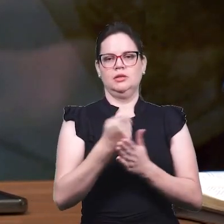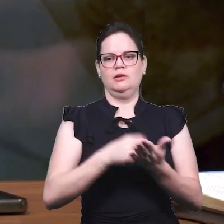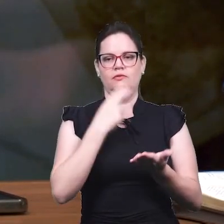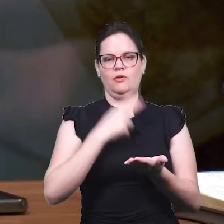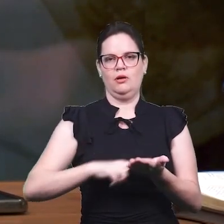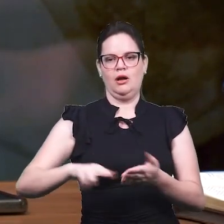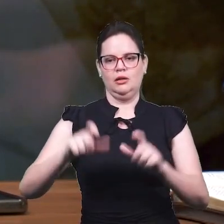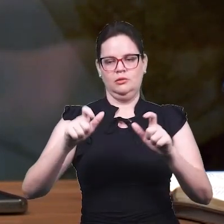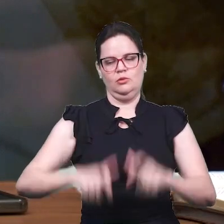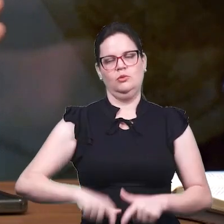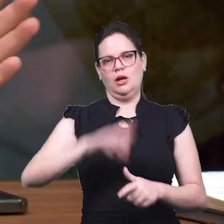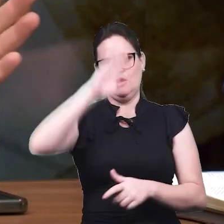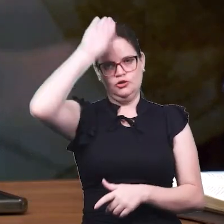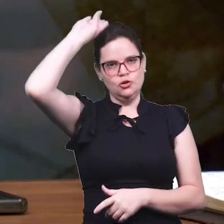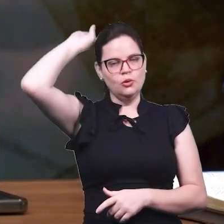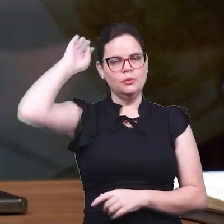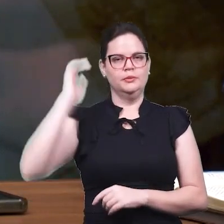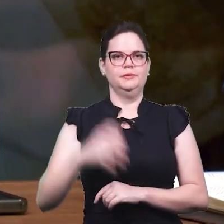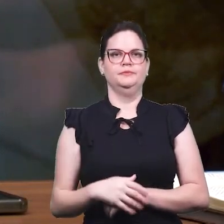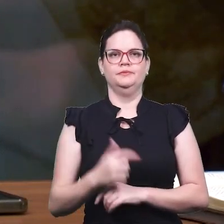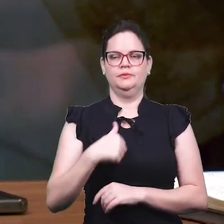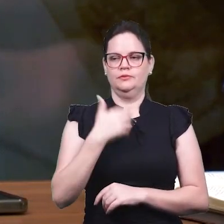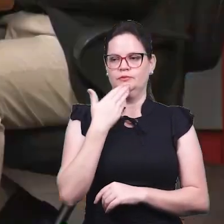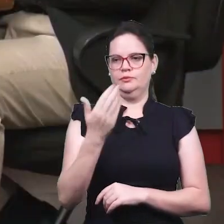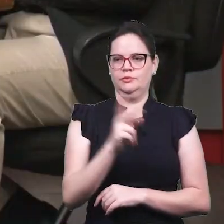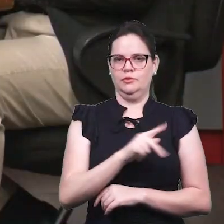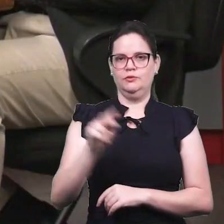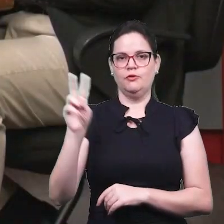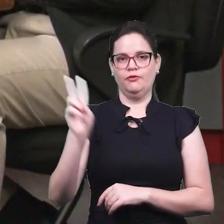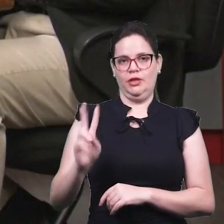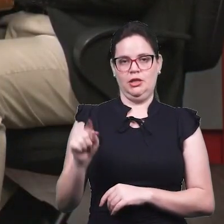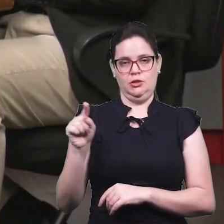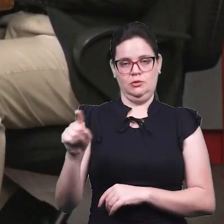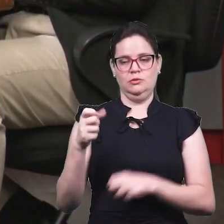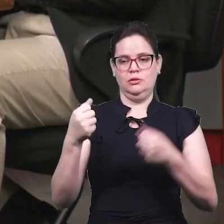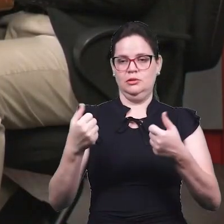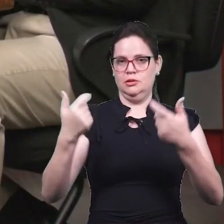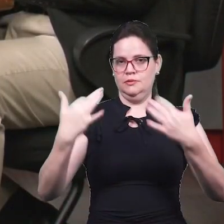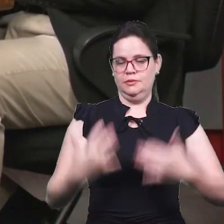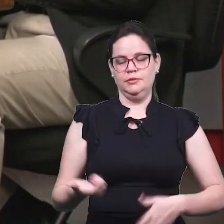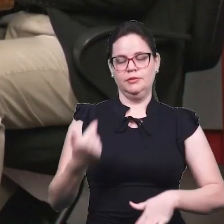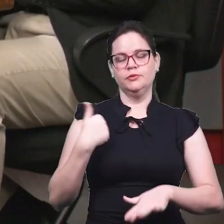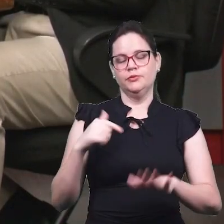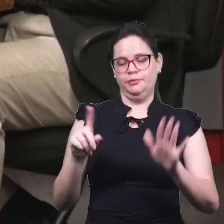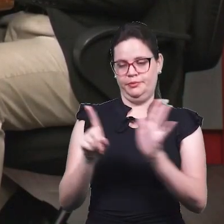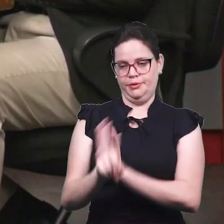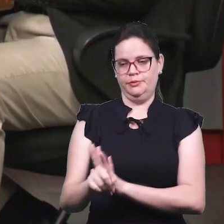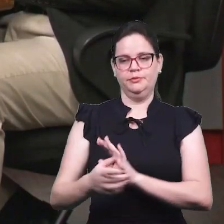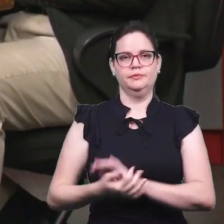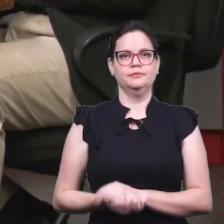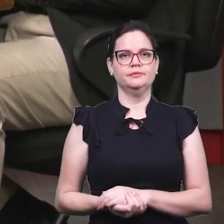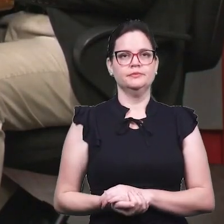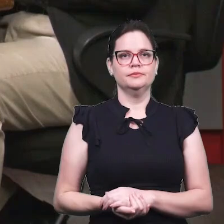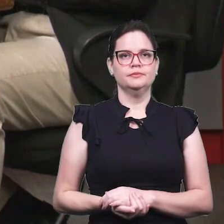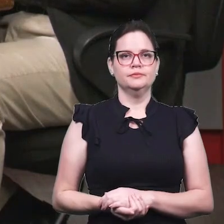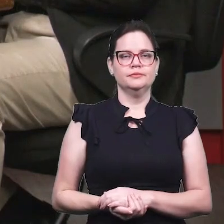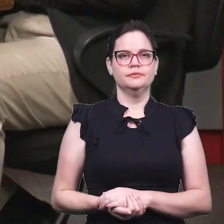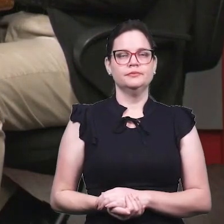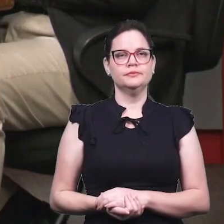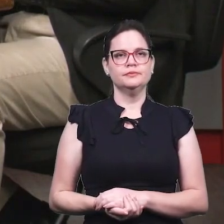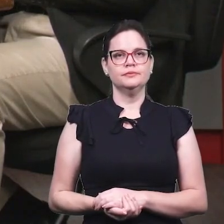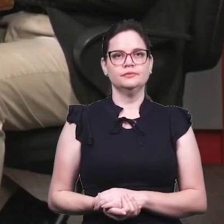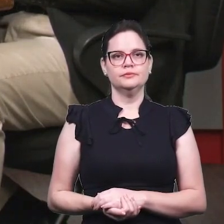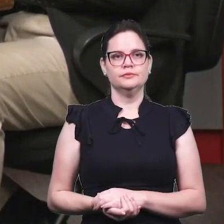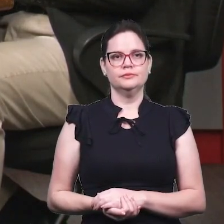Romanos. Eu vou começar aqui com o professor Vinícius e eu queria fazer uma pergunta para